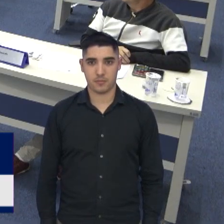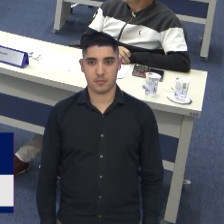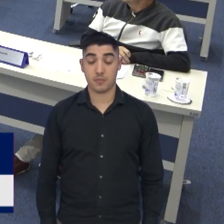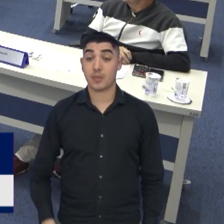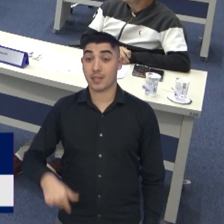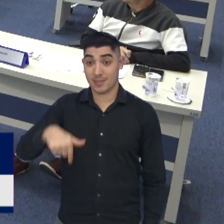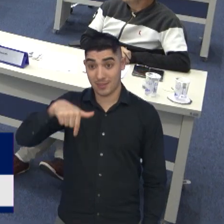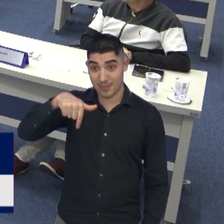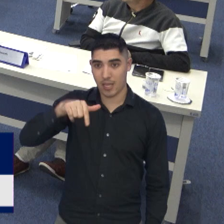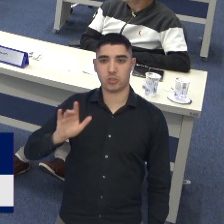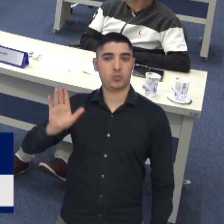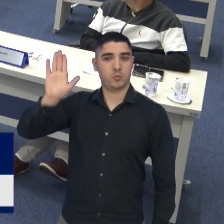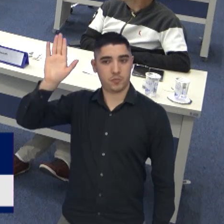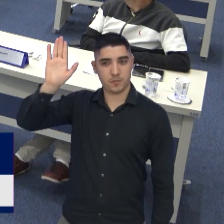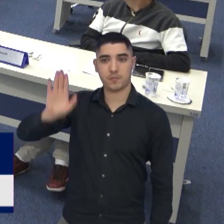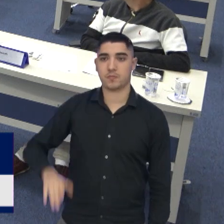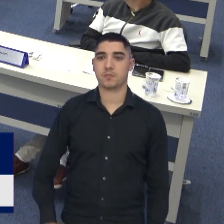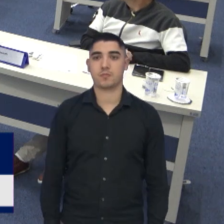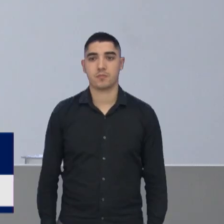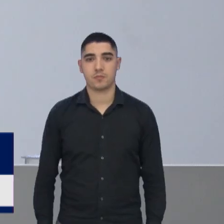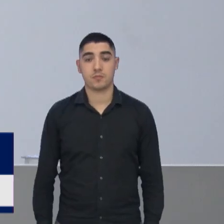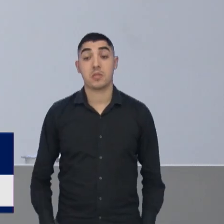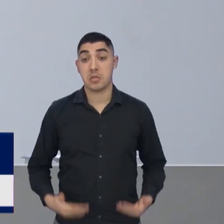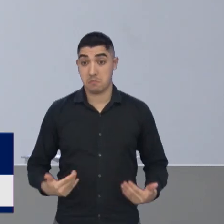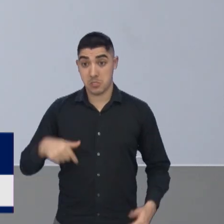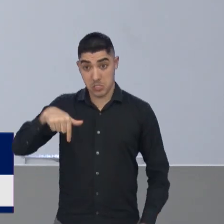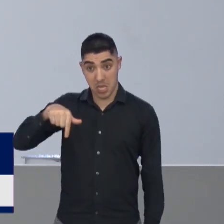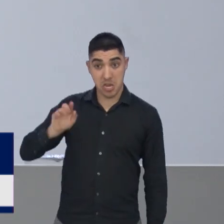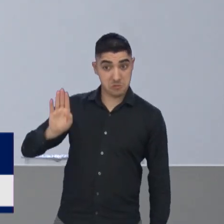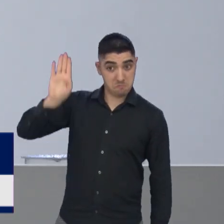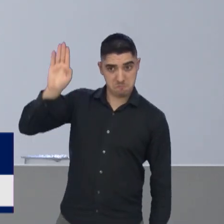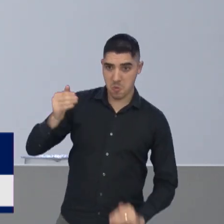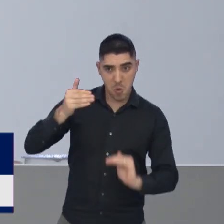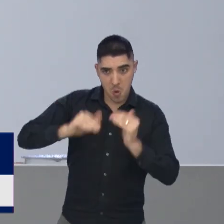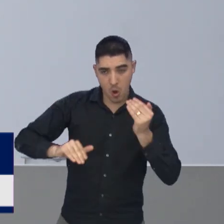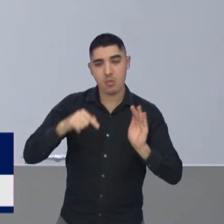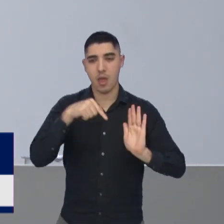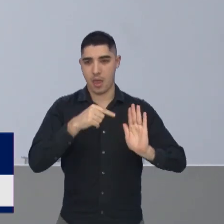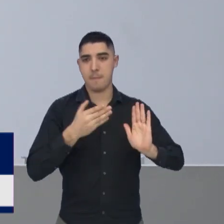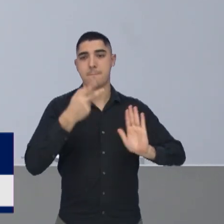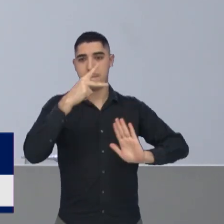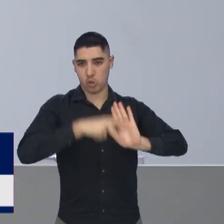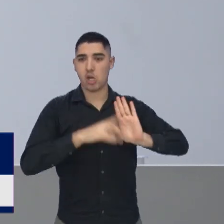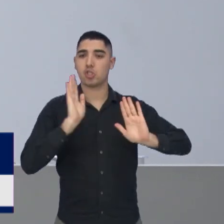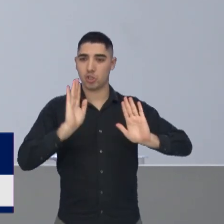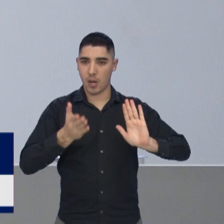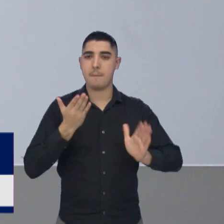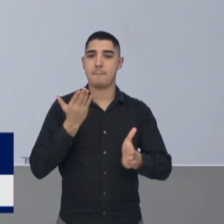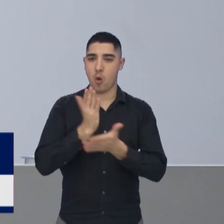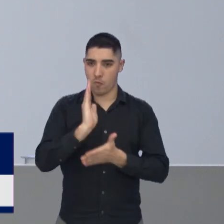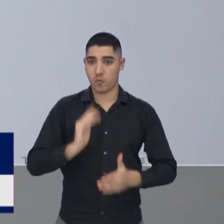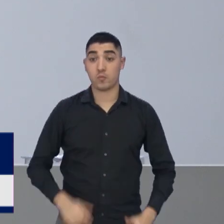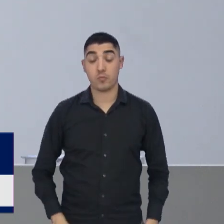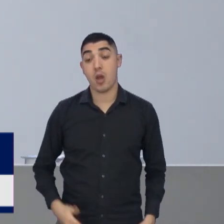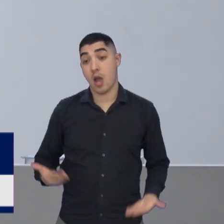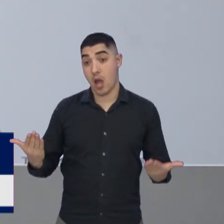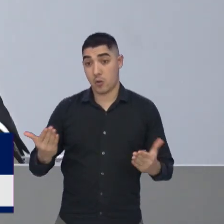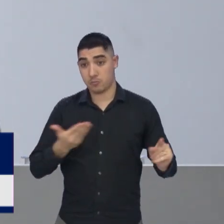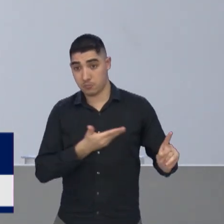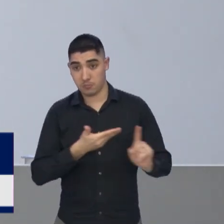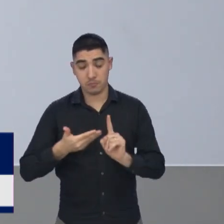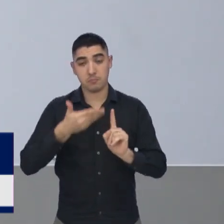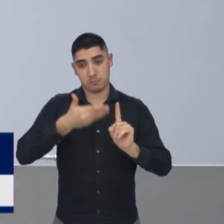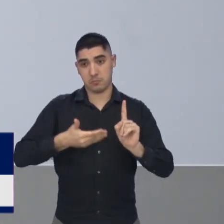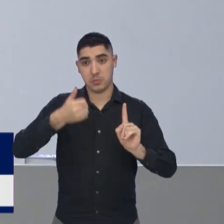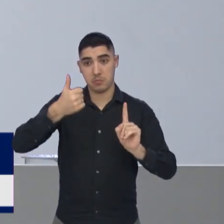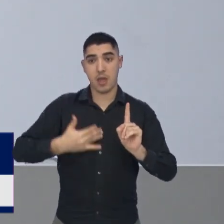São 7 votos contrários, senhor presidente. Com 7 votos contrários, o projeto está aprovado. Justificativa de votação, a